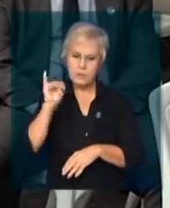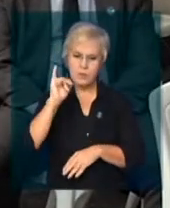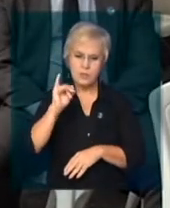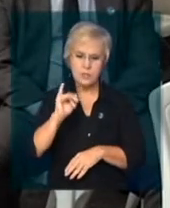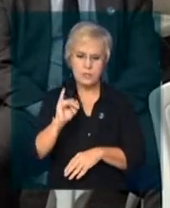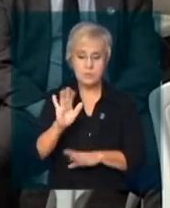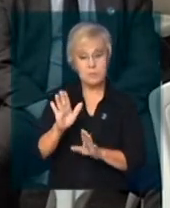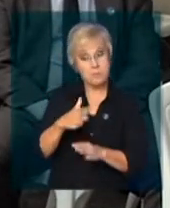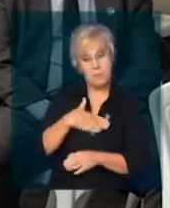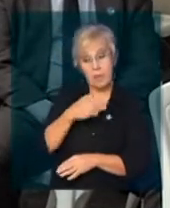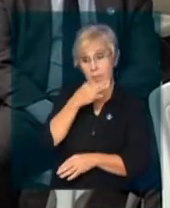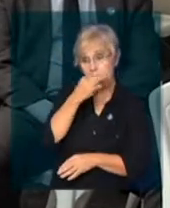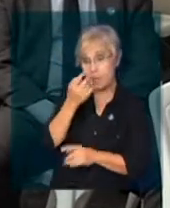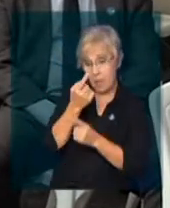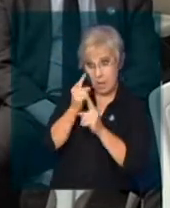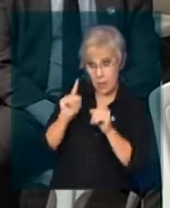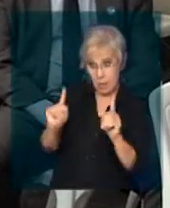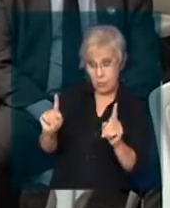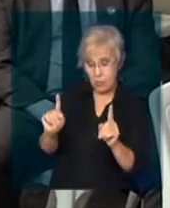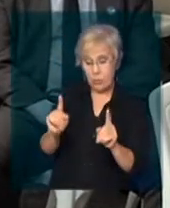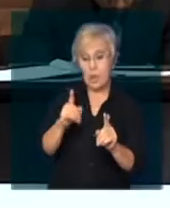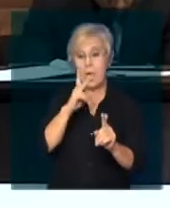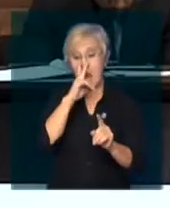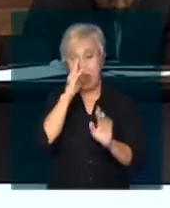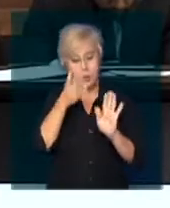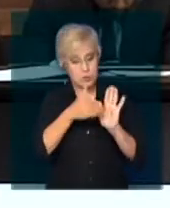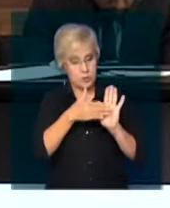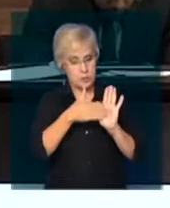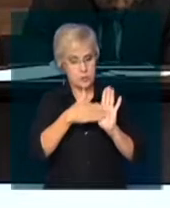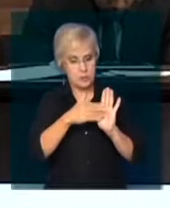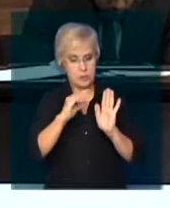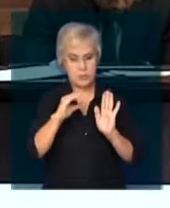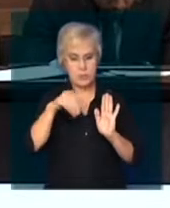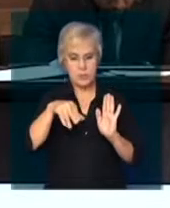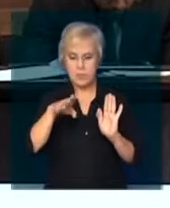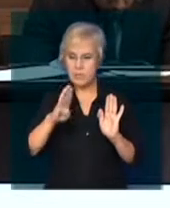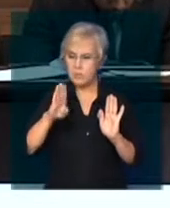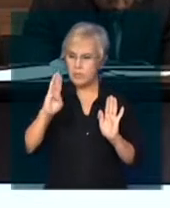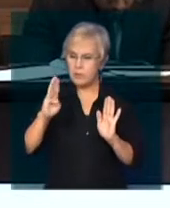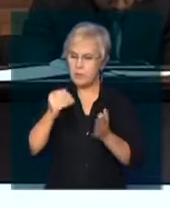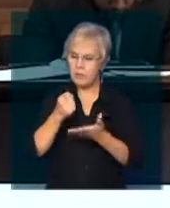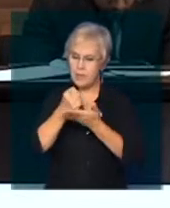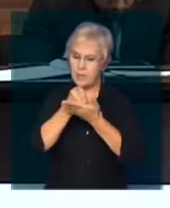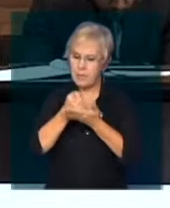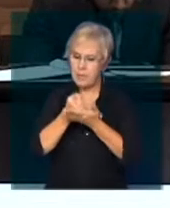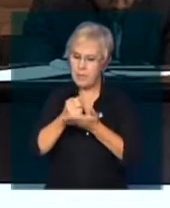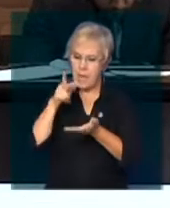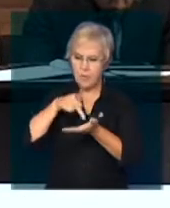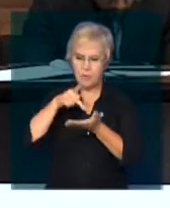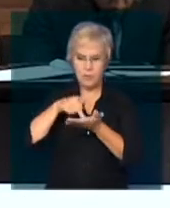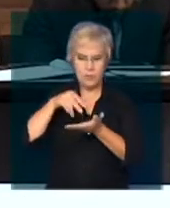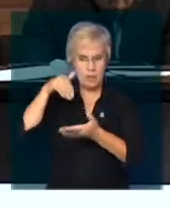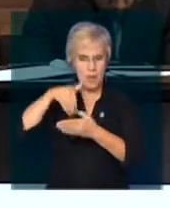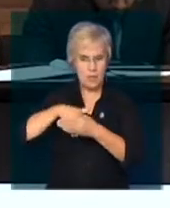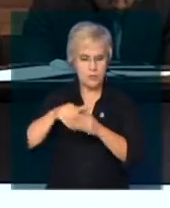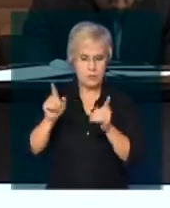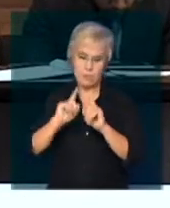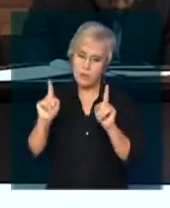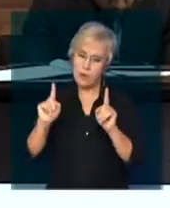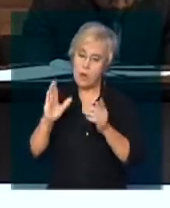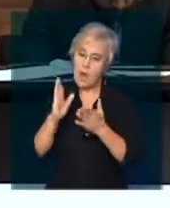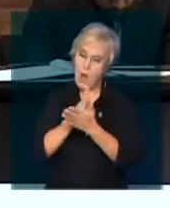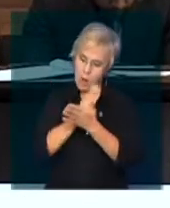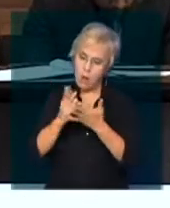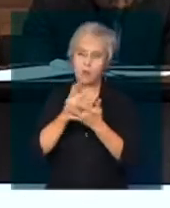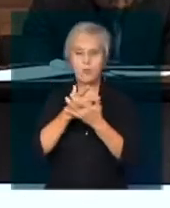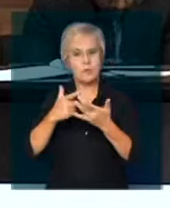não. Acho que essa proposta da CNBB não tem amparo na realidade das eleições. Pelo menos em alguns pontos. Claro que